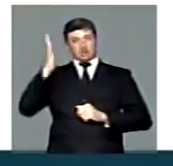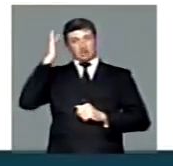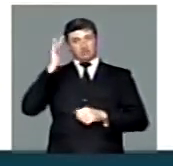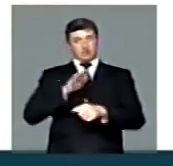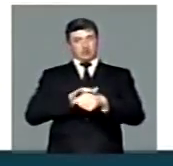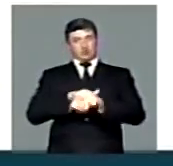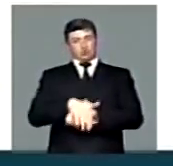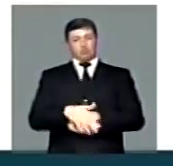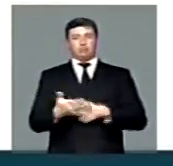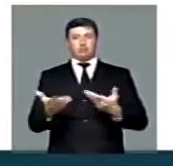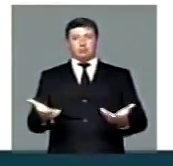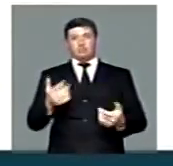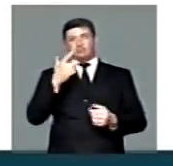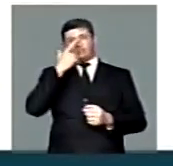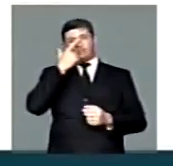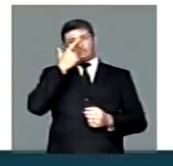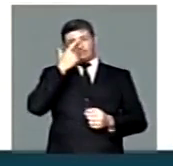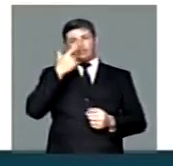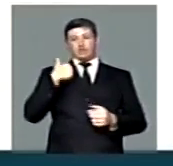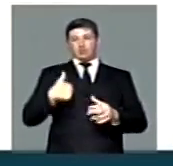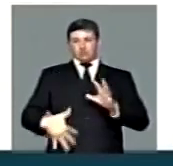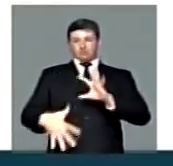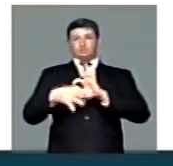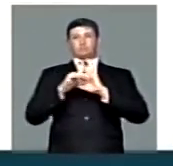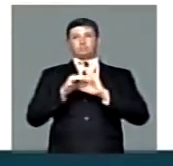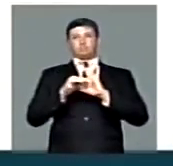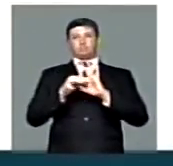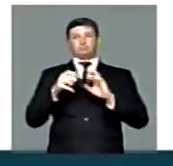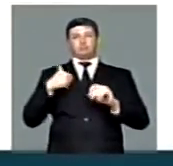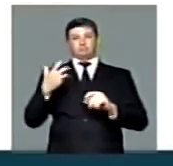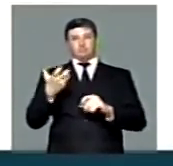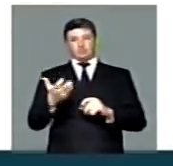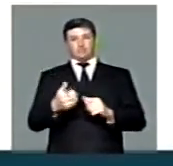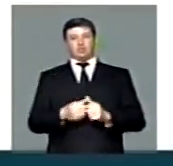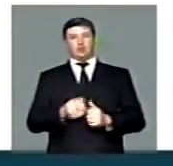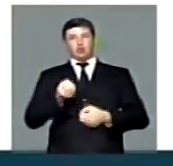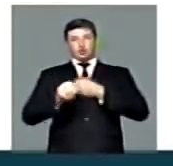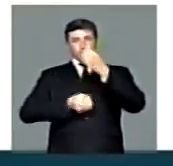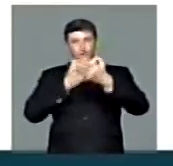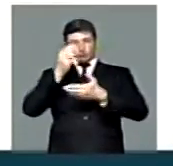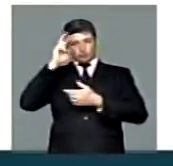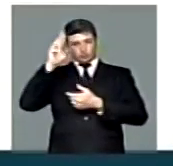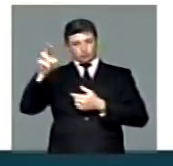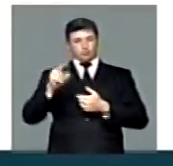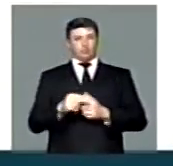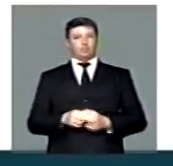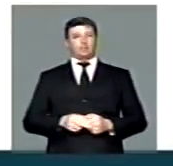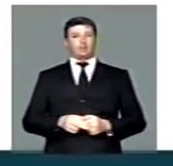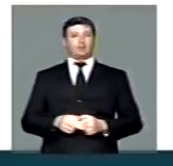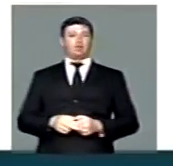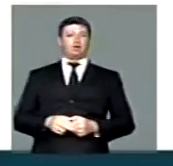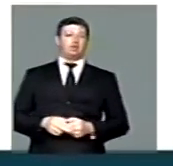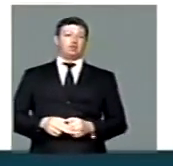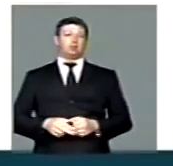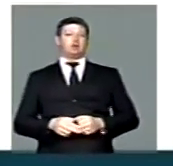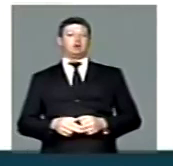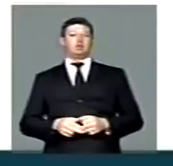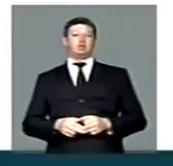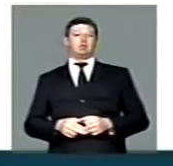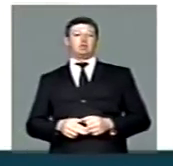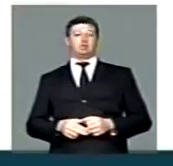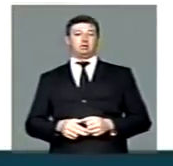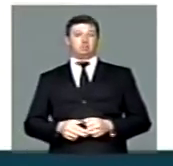amanhã. Então, eu quero juntar ao discurso de Vossa Excelência esse meu aparte, que talvez até ou